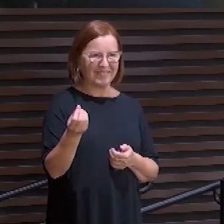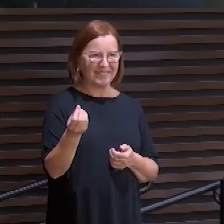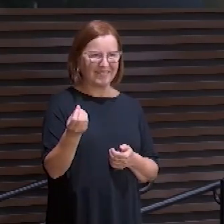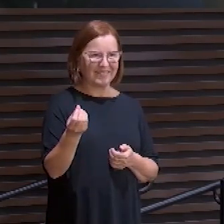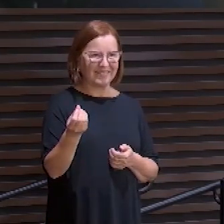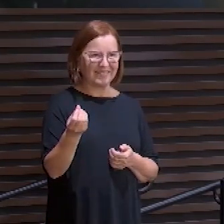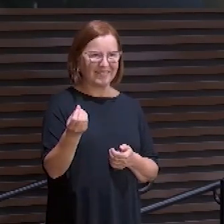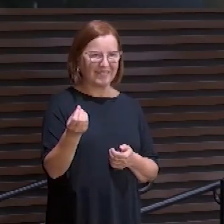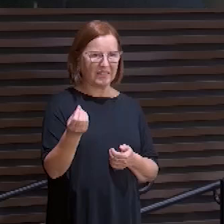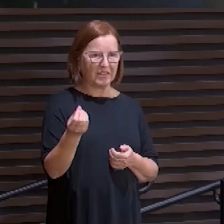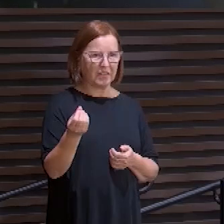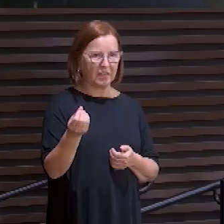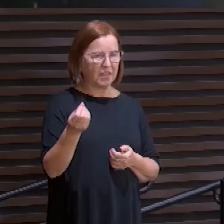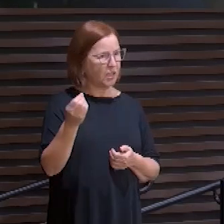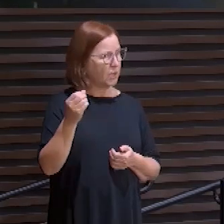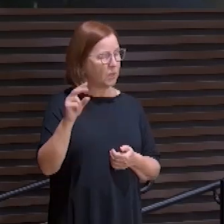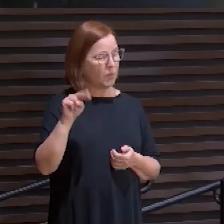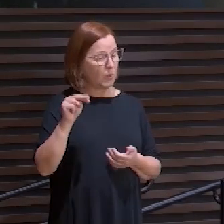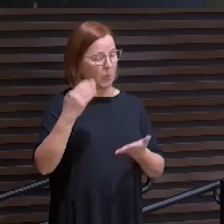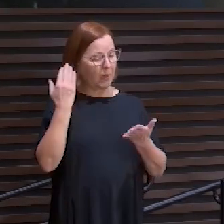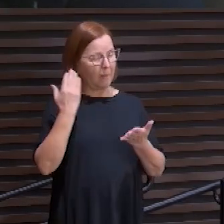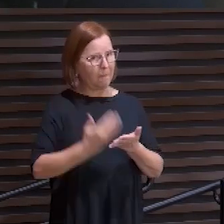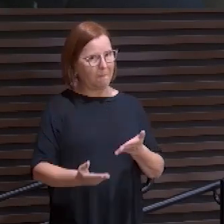e não perdeu nenhum.